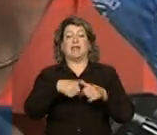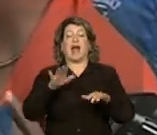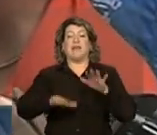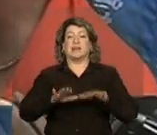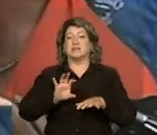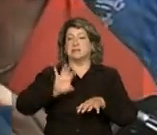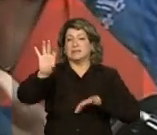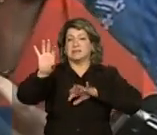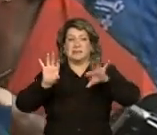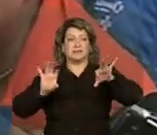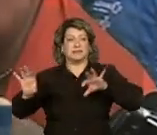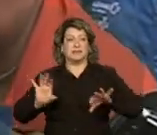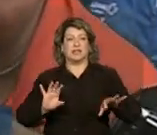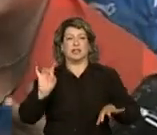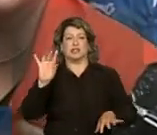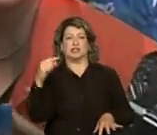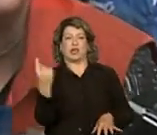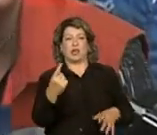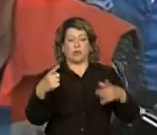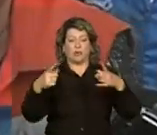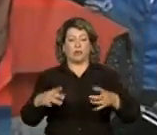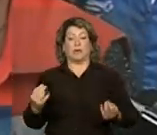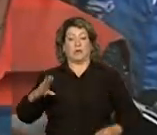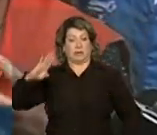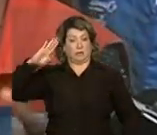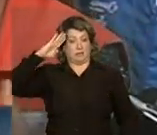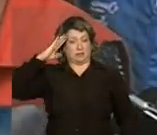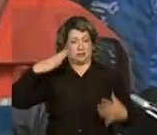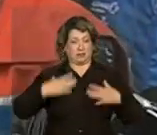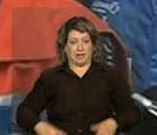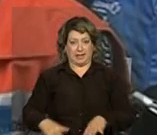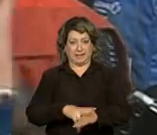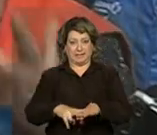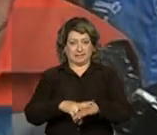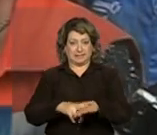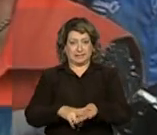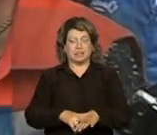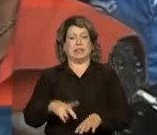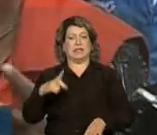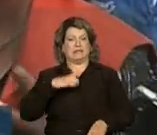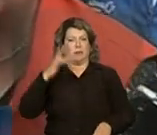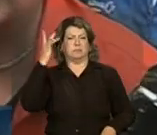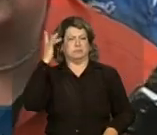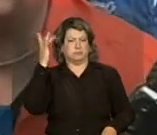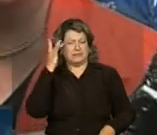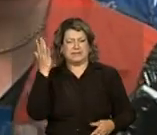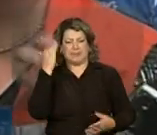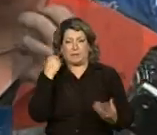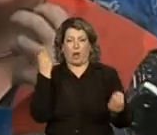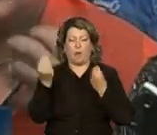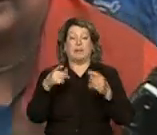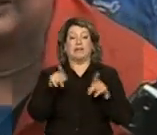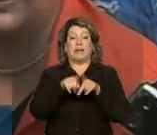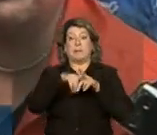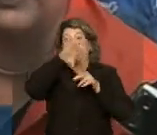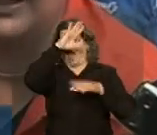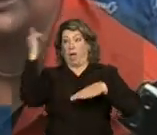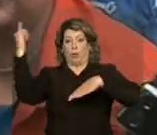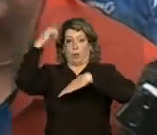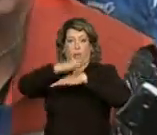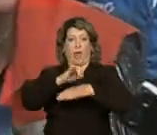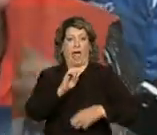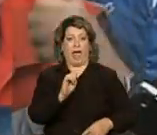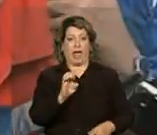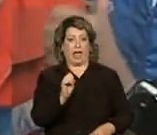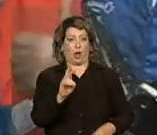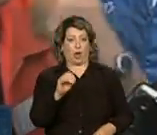isoladas, com o exército, que tem toda uma expertise nisso, e com a aeronáutica, ir lá e pegar